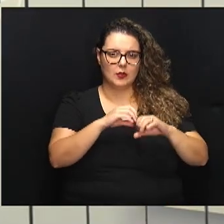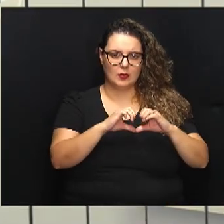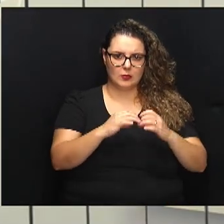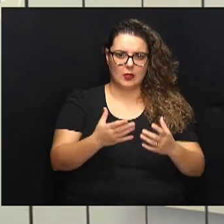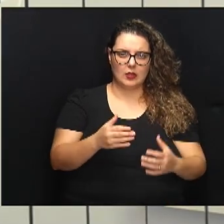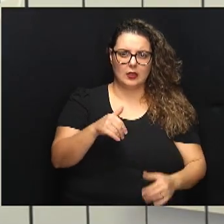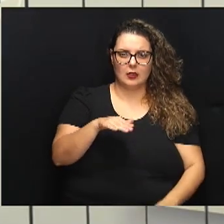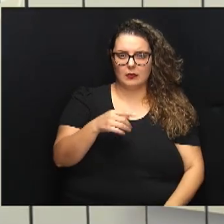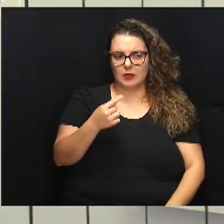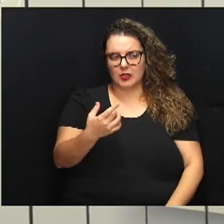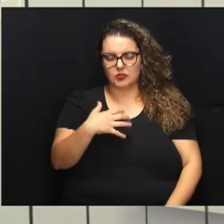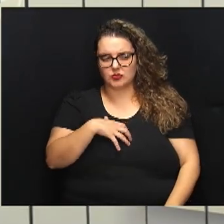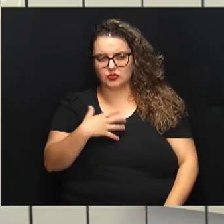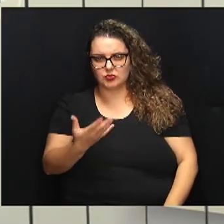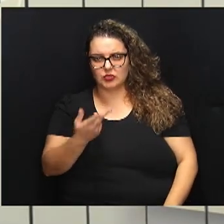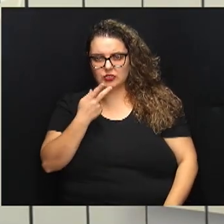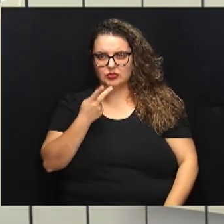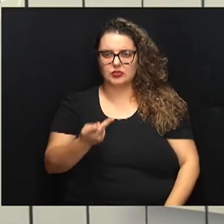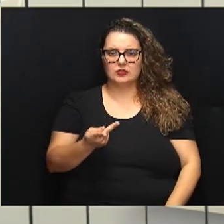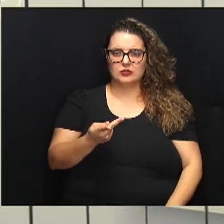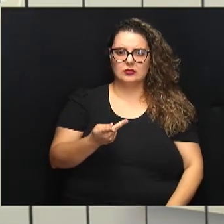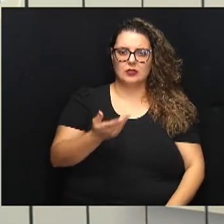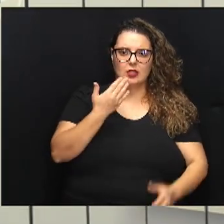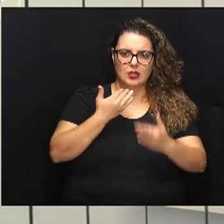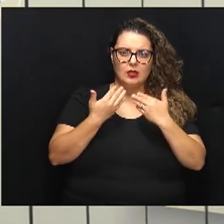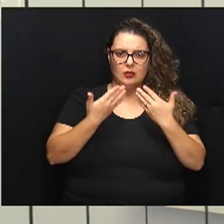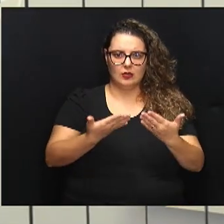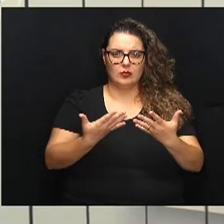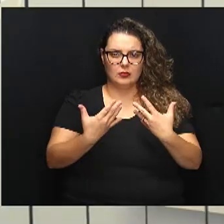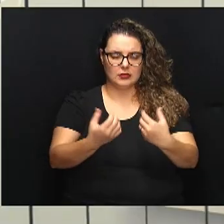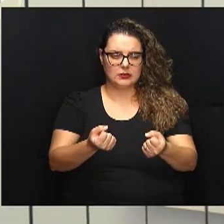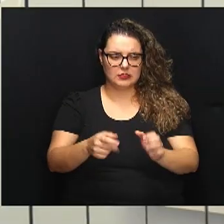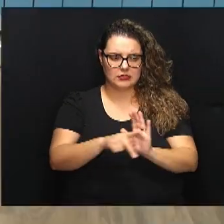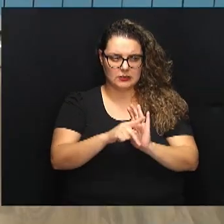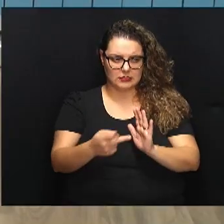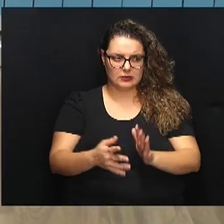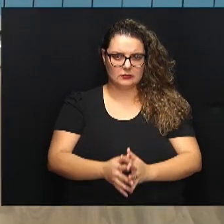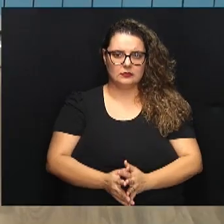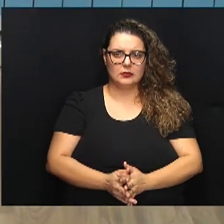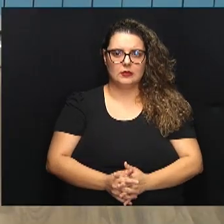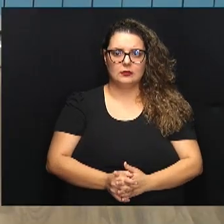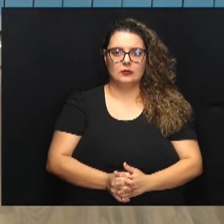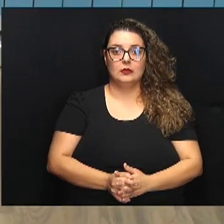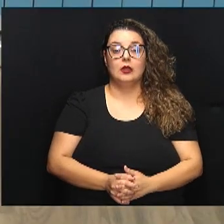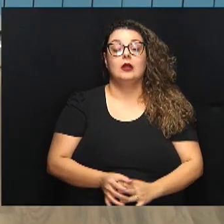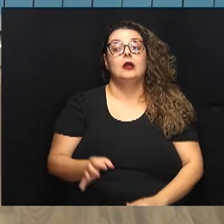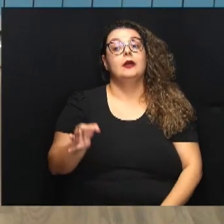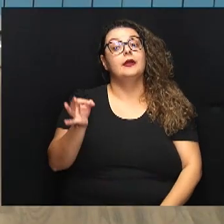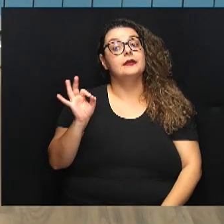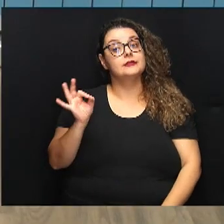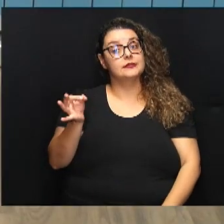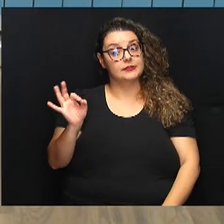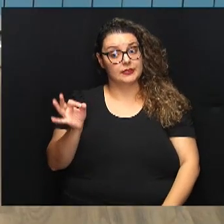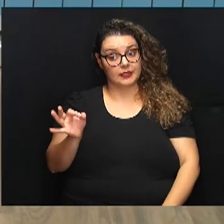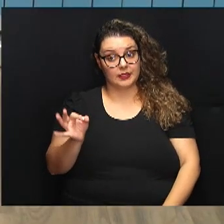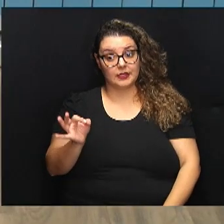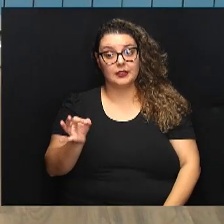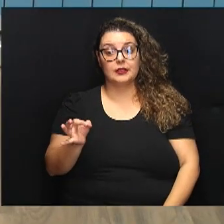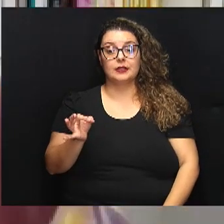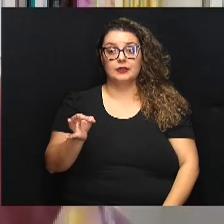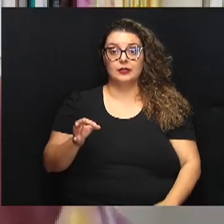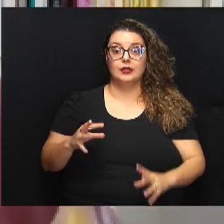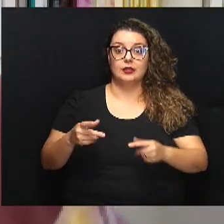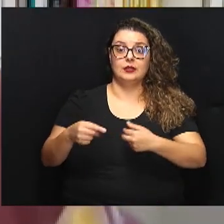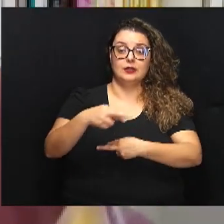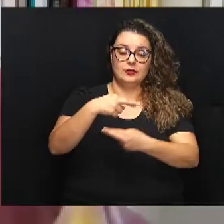só mais uma forma de dizer coma isso para ser aceito? Exato. Então, é toda a questão